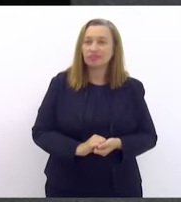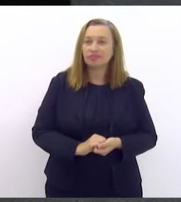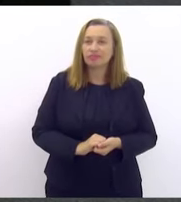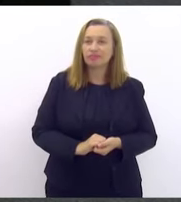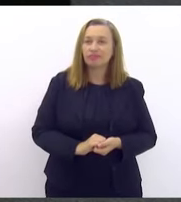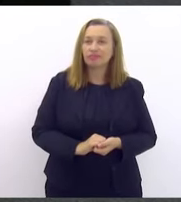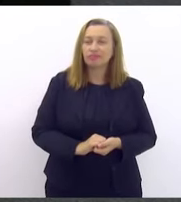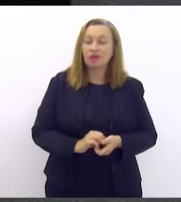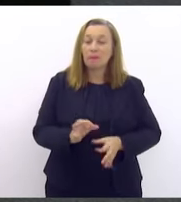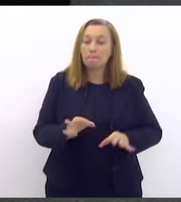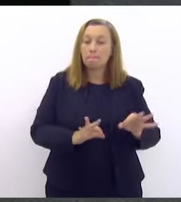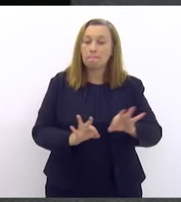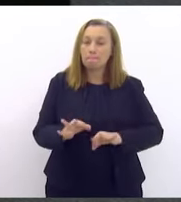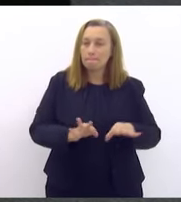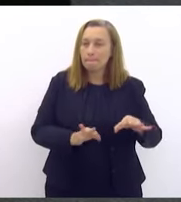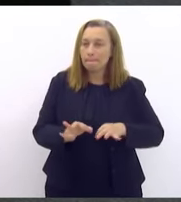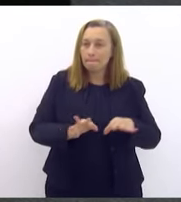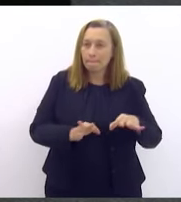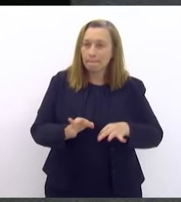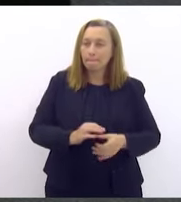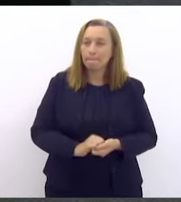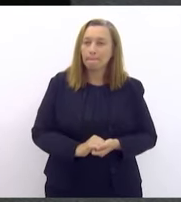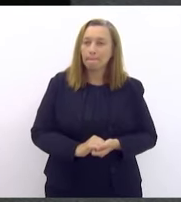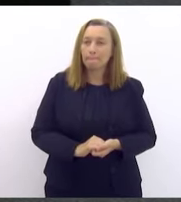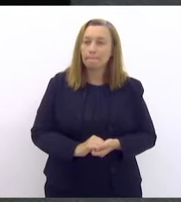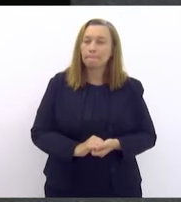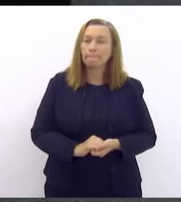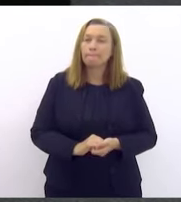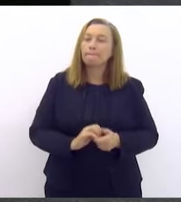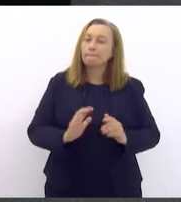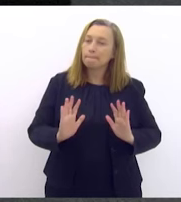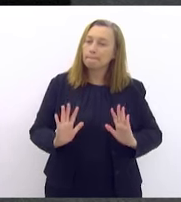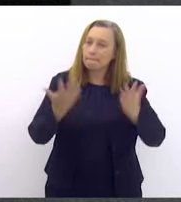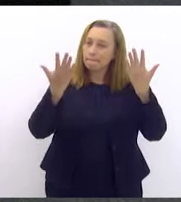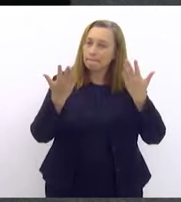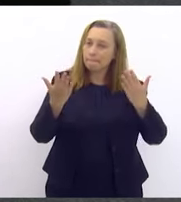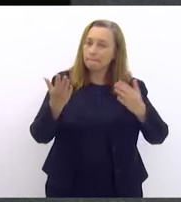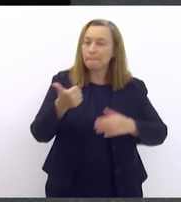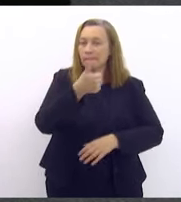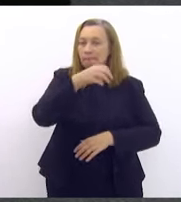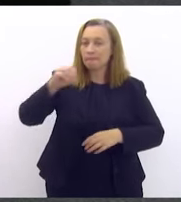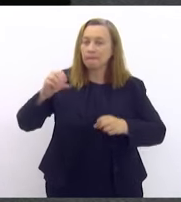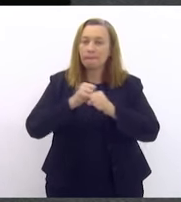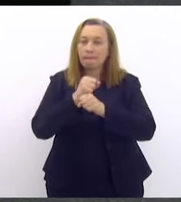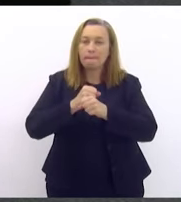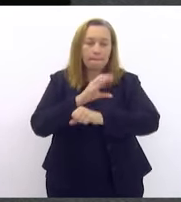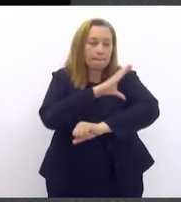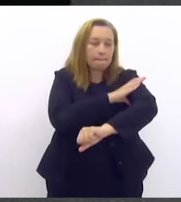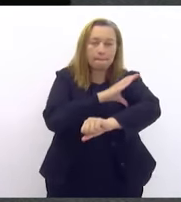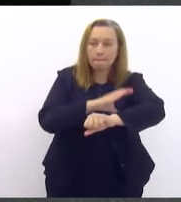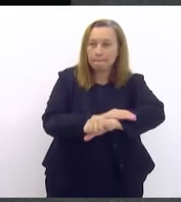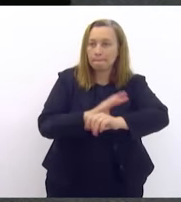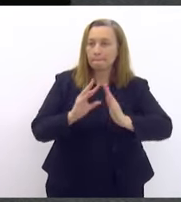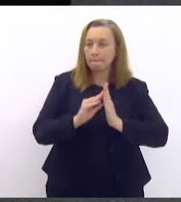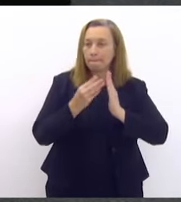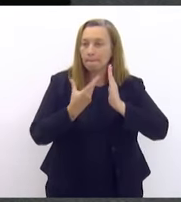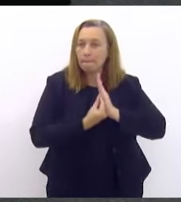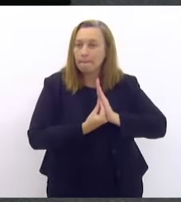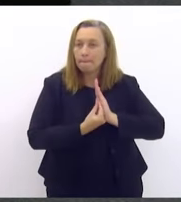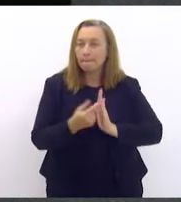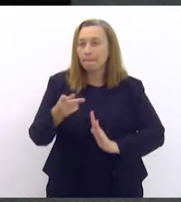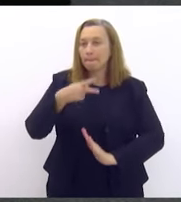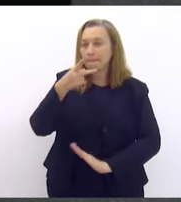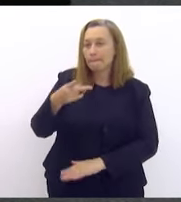de elaboração da comemoração do centenário das Assembleias de Deus. E eu gostaria de acusar a presença